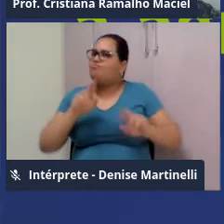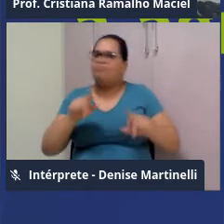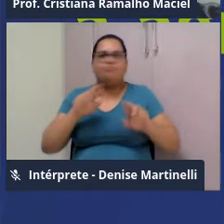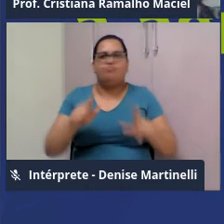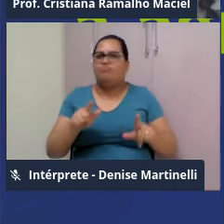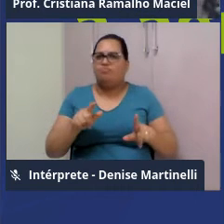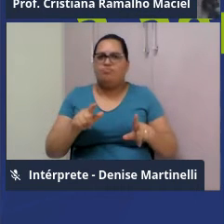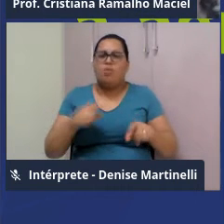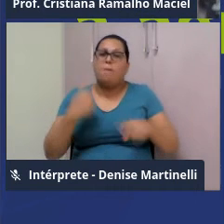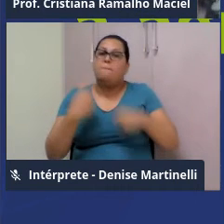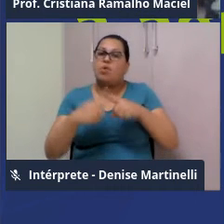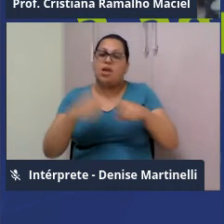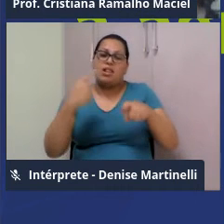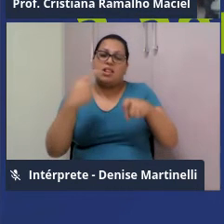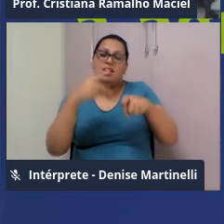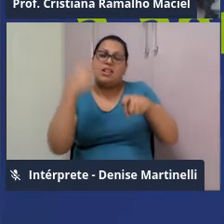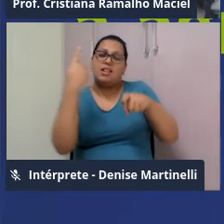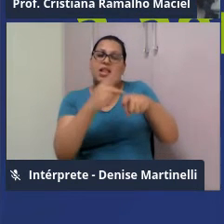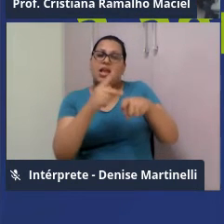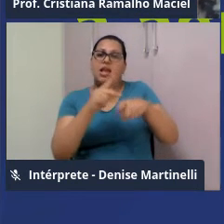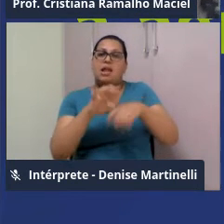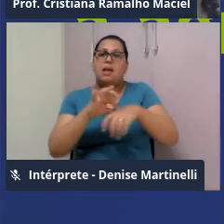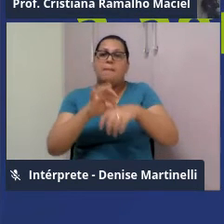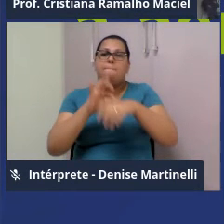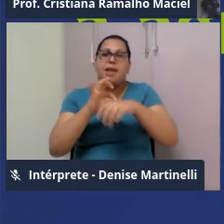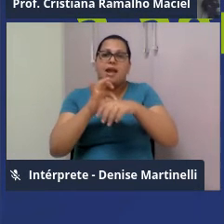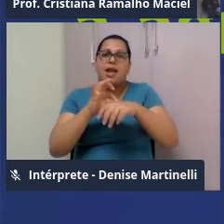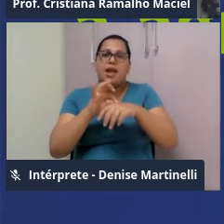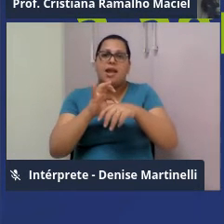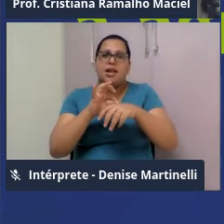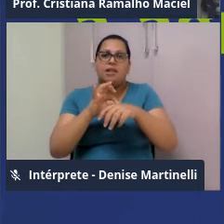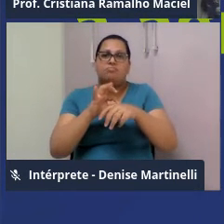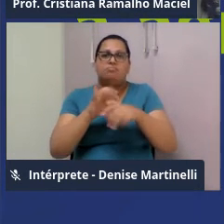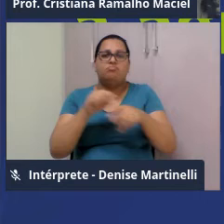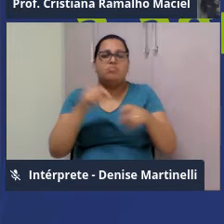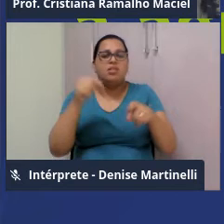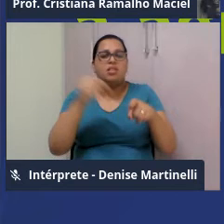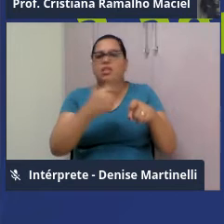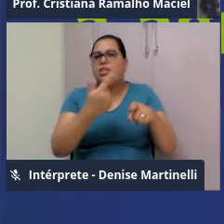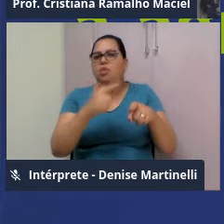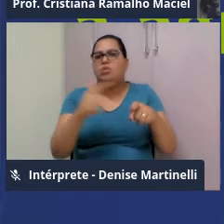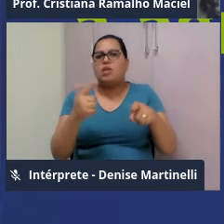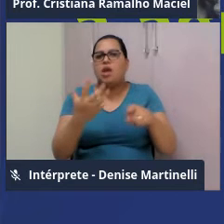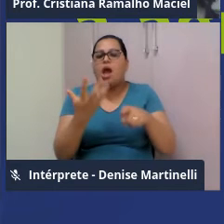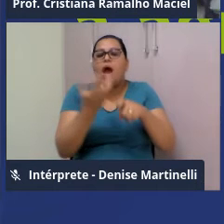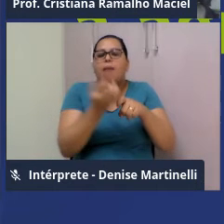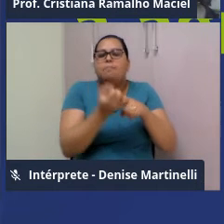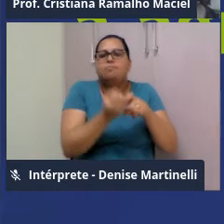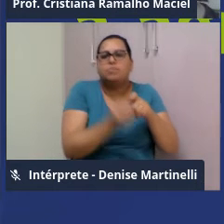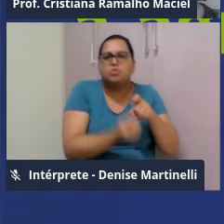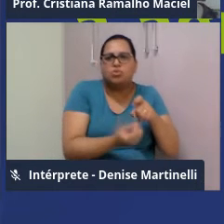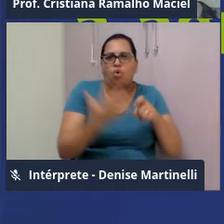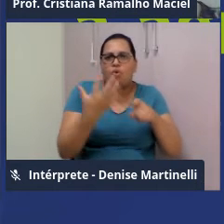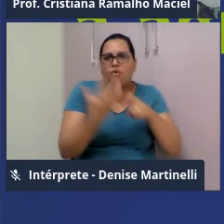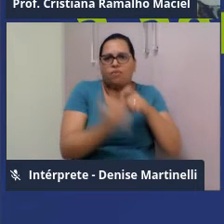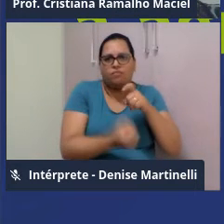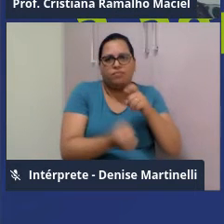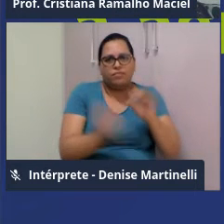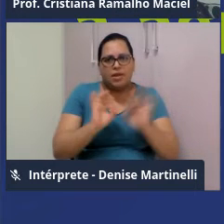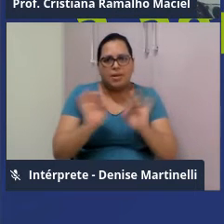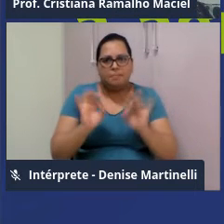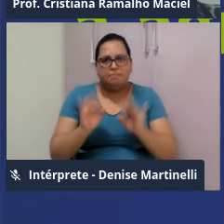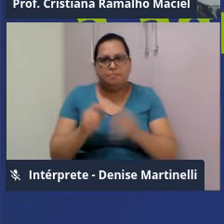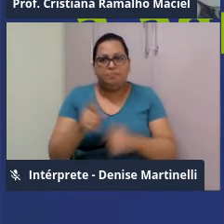ideia. Eu mostrei no começo da apresentação que nós fizemos o genoma funcional do tubo digestório do